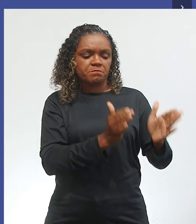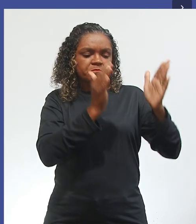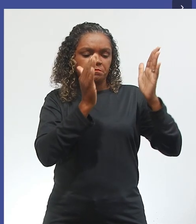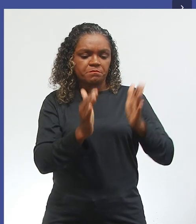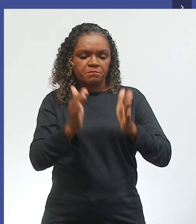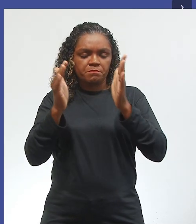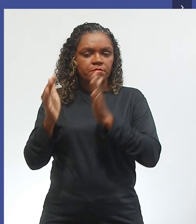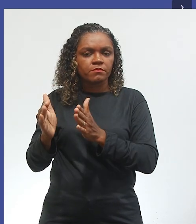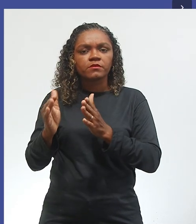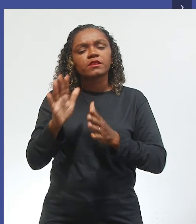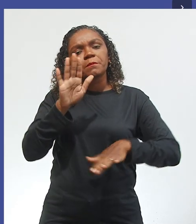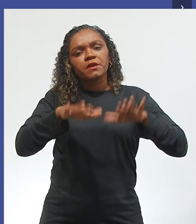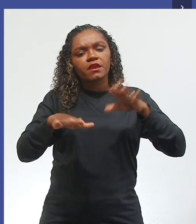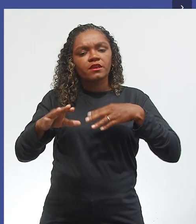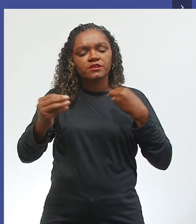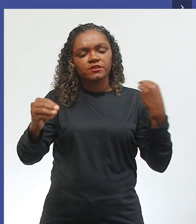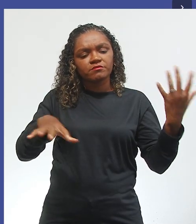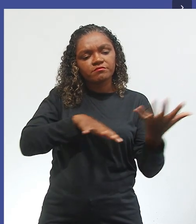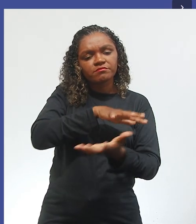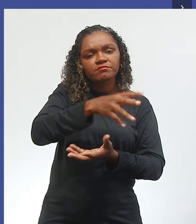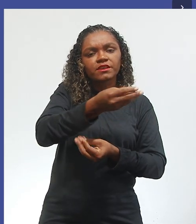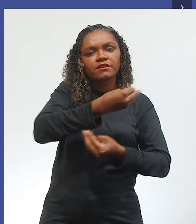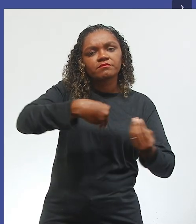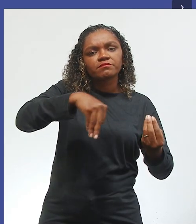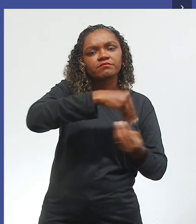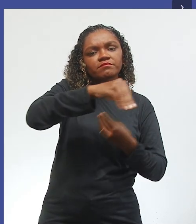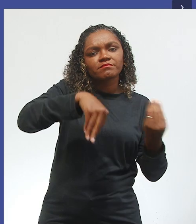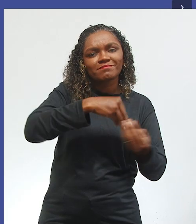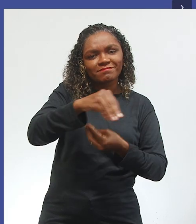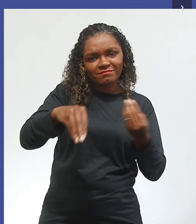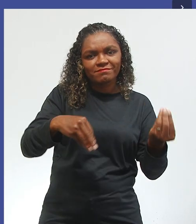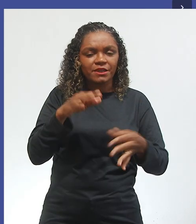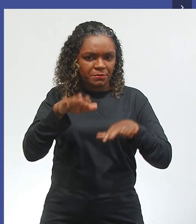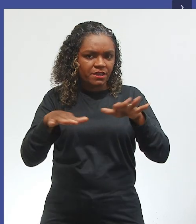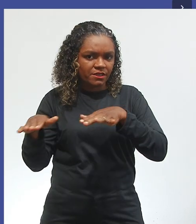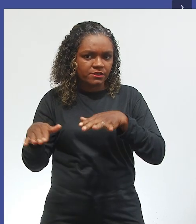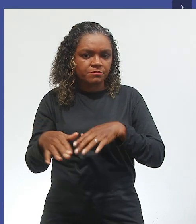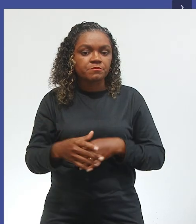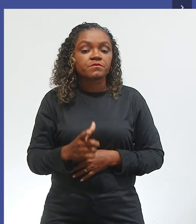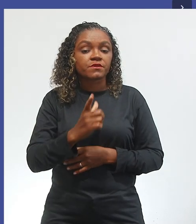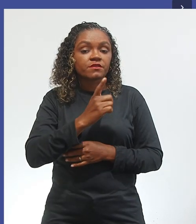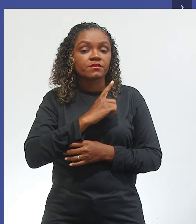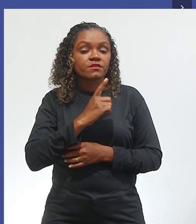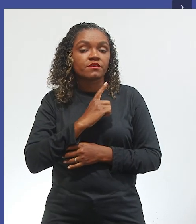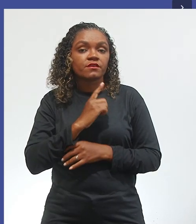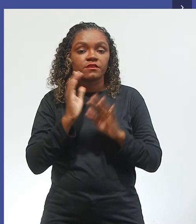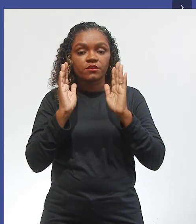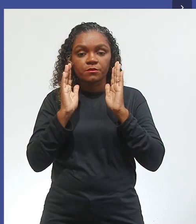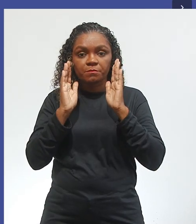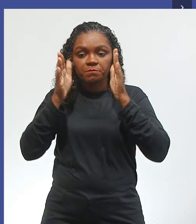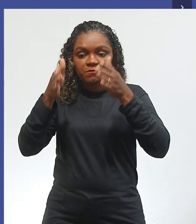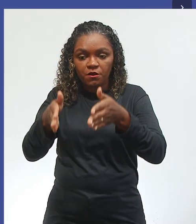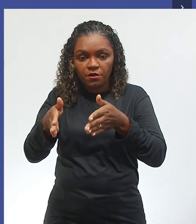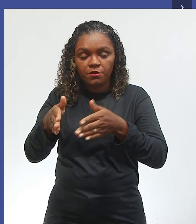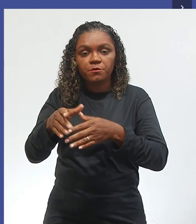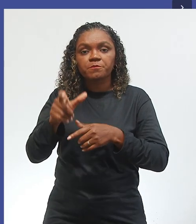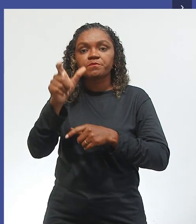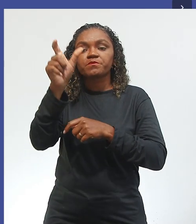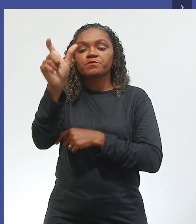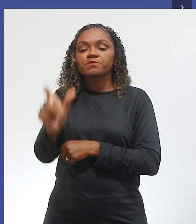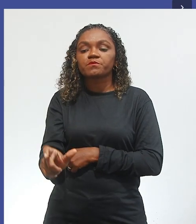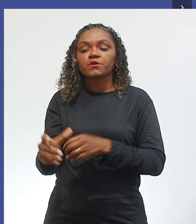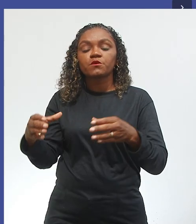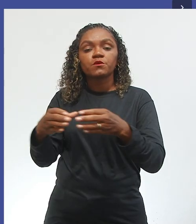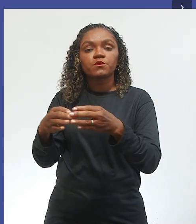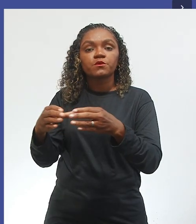etapa certinha após a outra, né? O público-alvo e a segmentação, eles já estão na